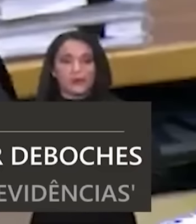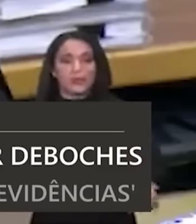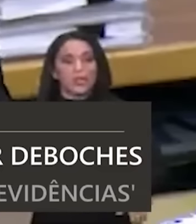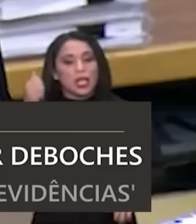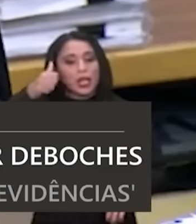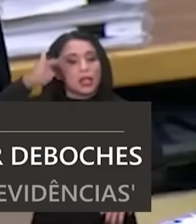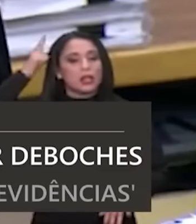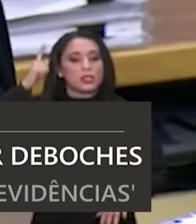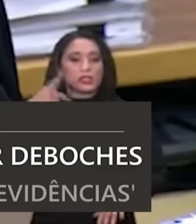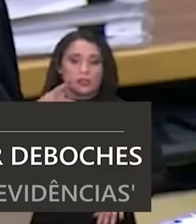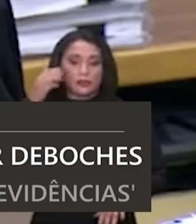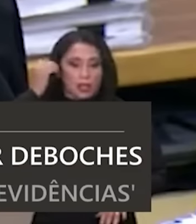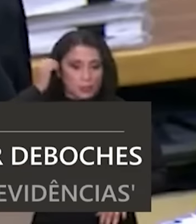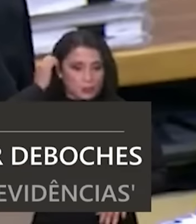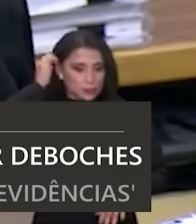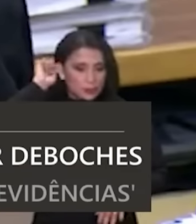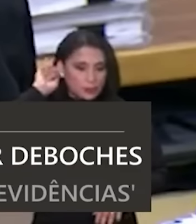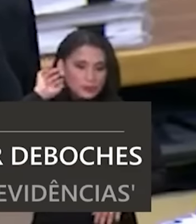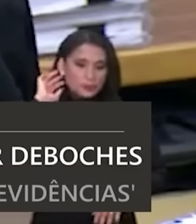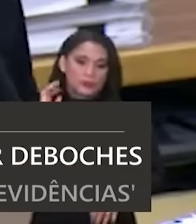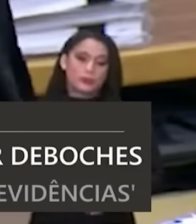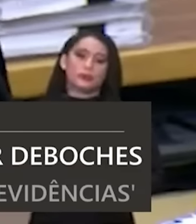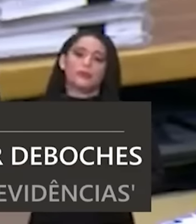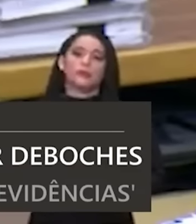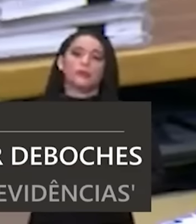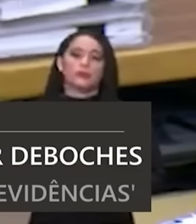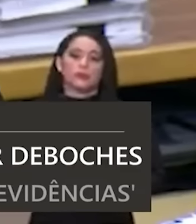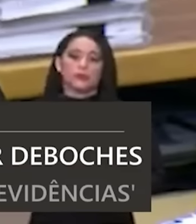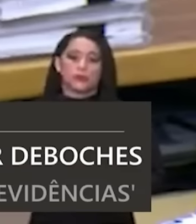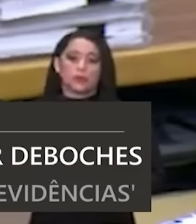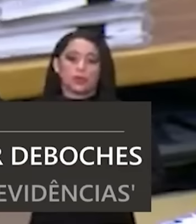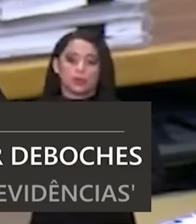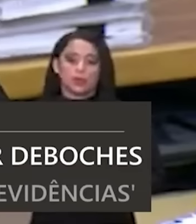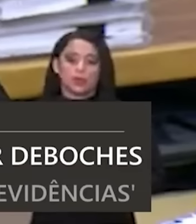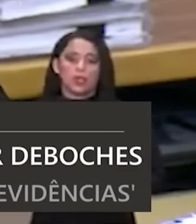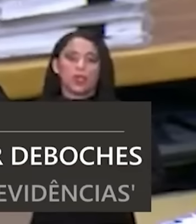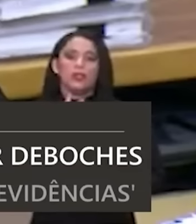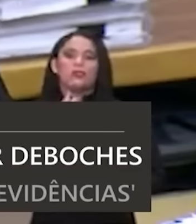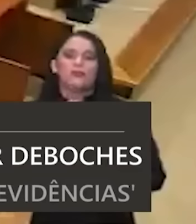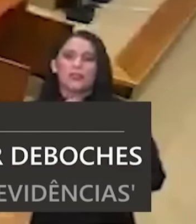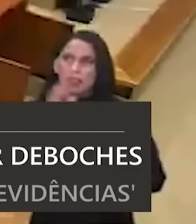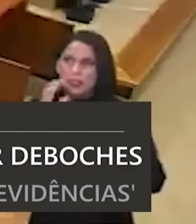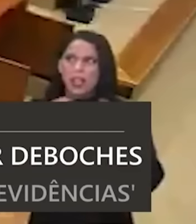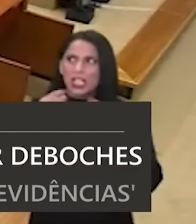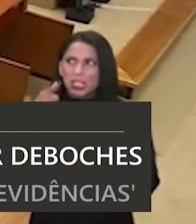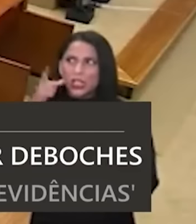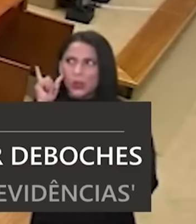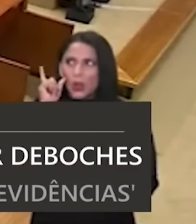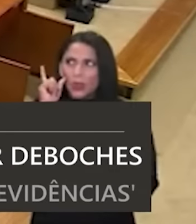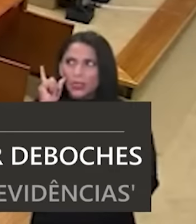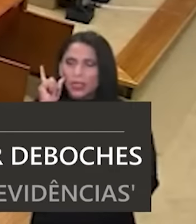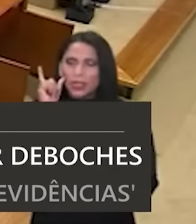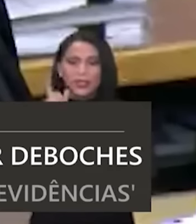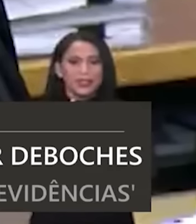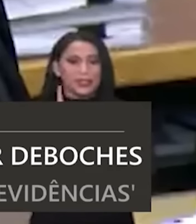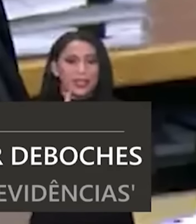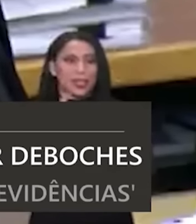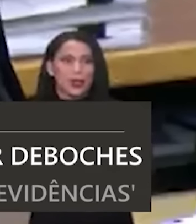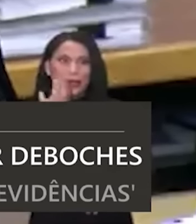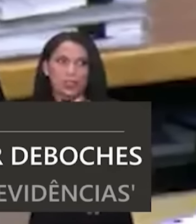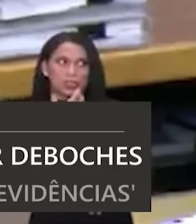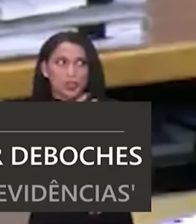Presidente Boa tarde eu prometo falar pouco porque a voz fo cantoria ontem não a voz tá ruim não é nem cantoria nem